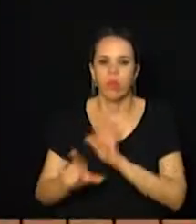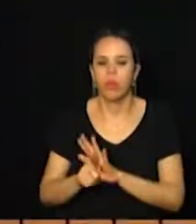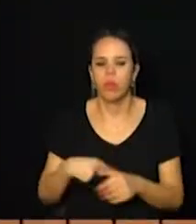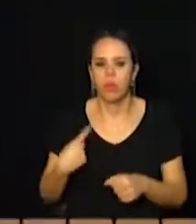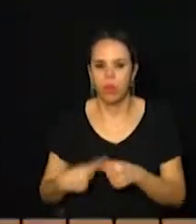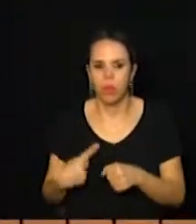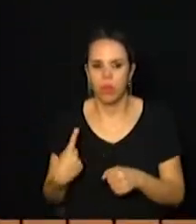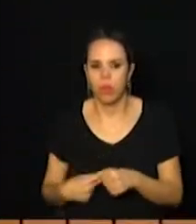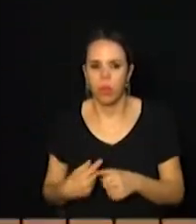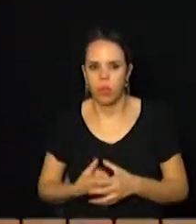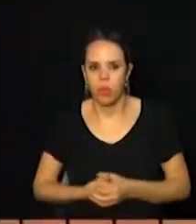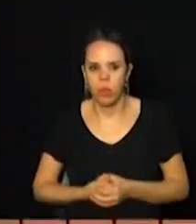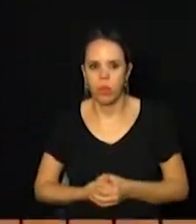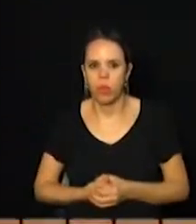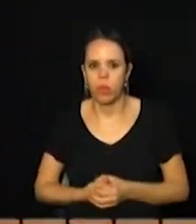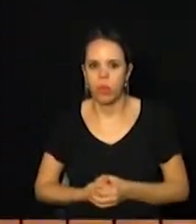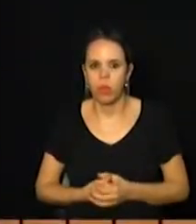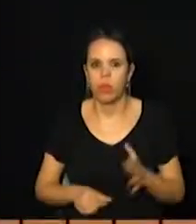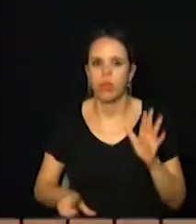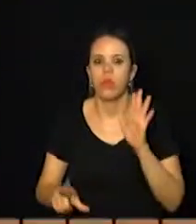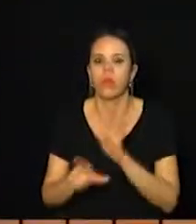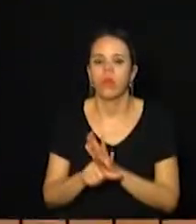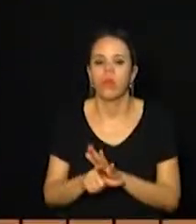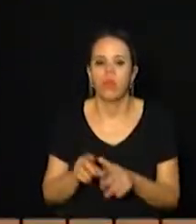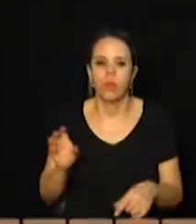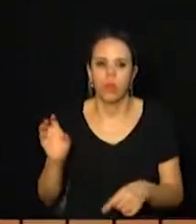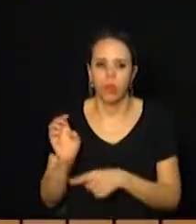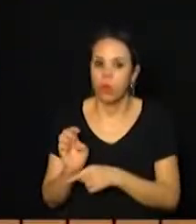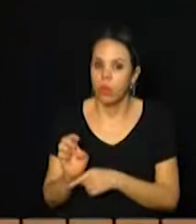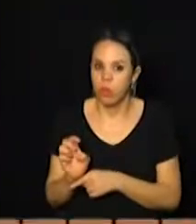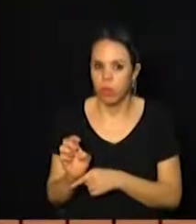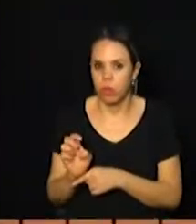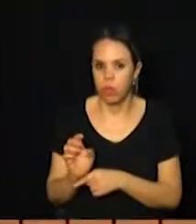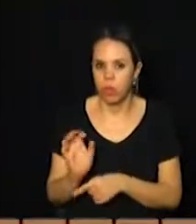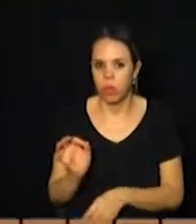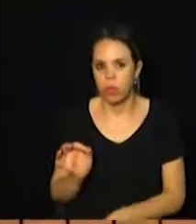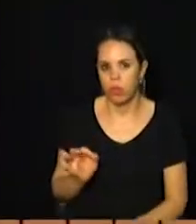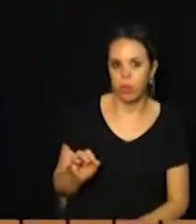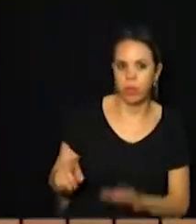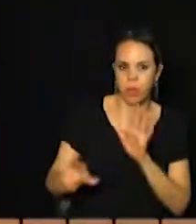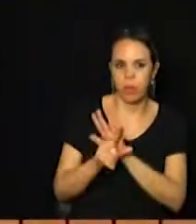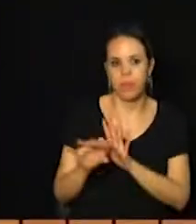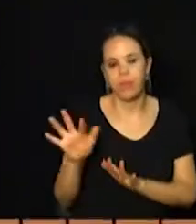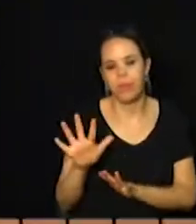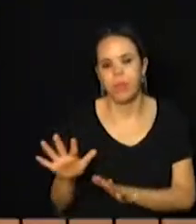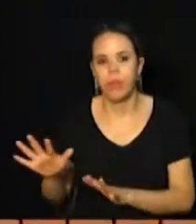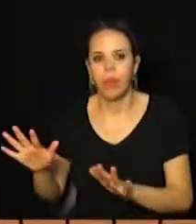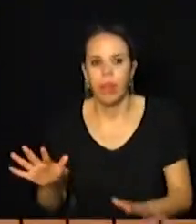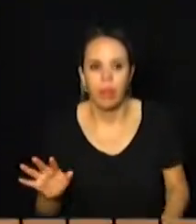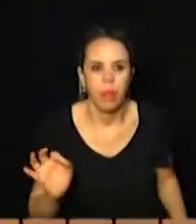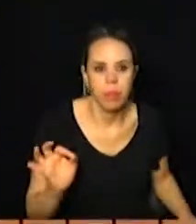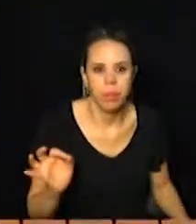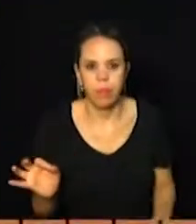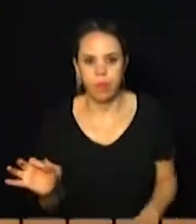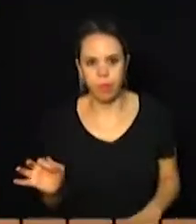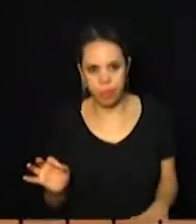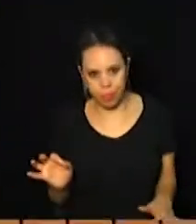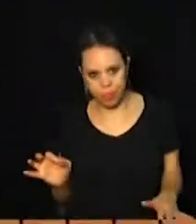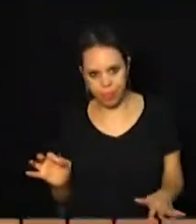Municipais existe leis estaduais e leis federais ele